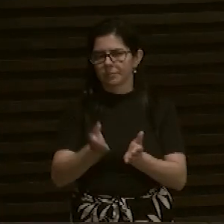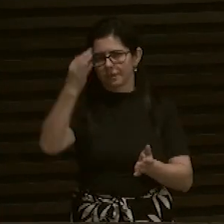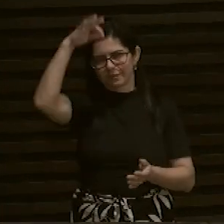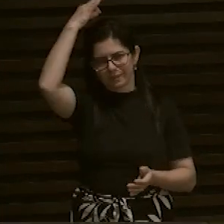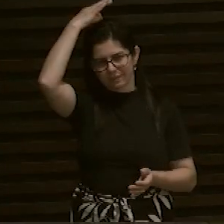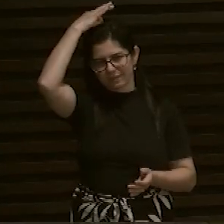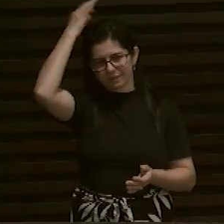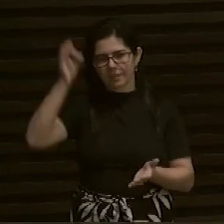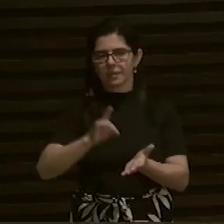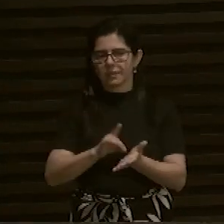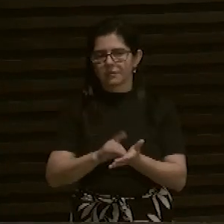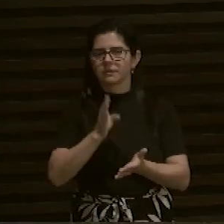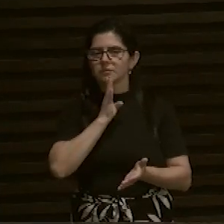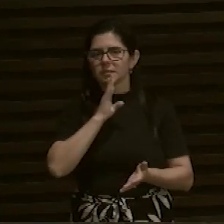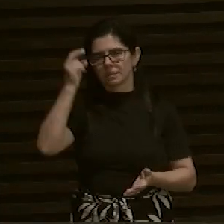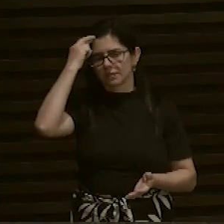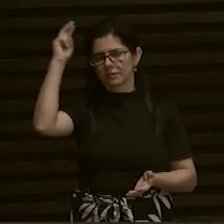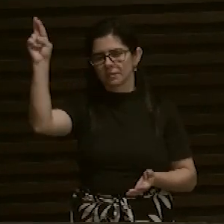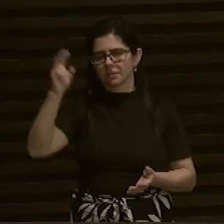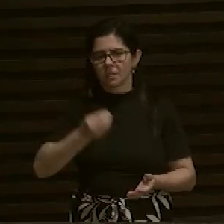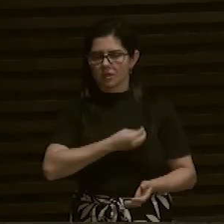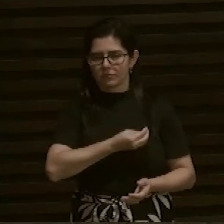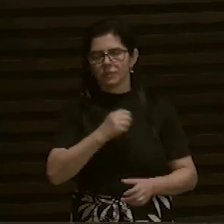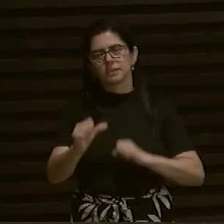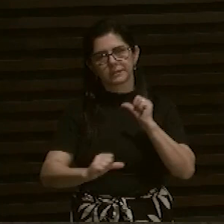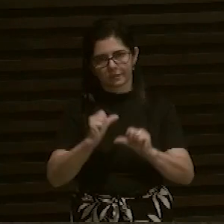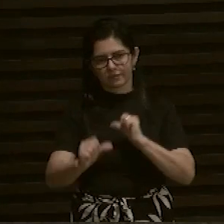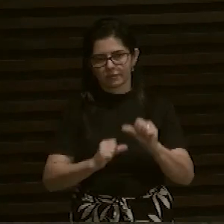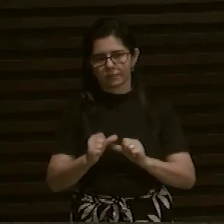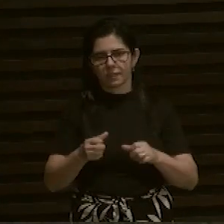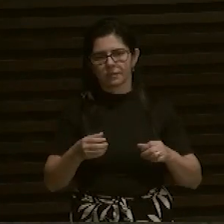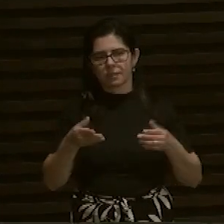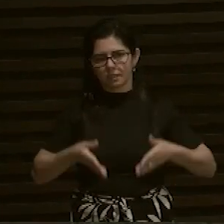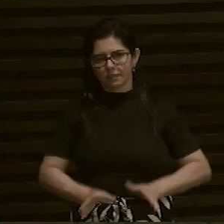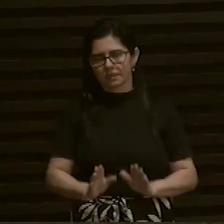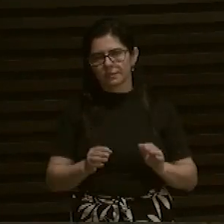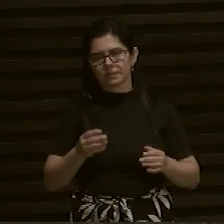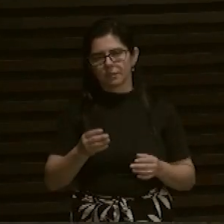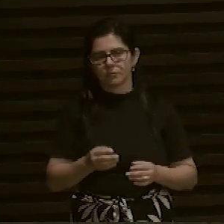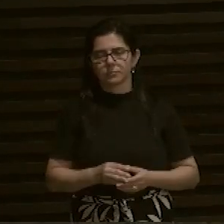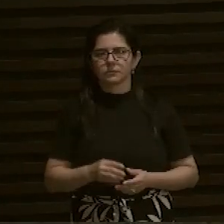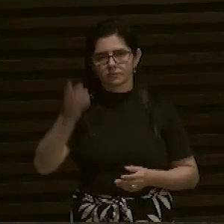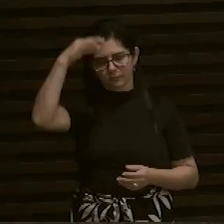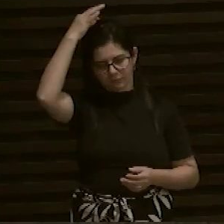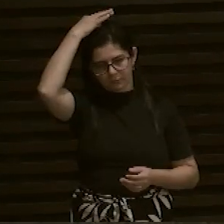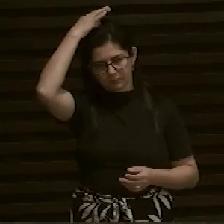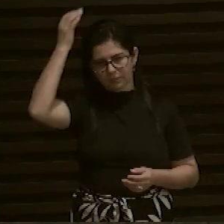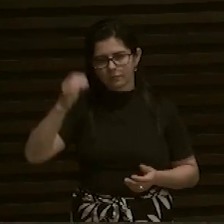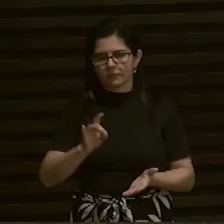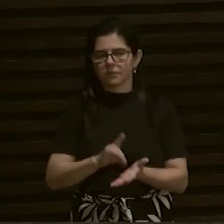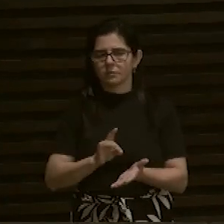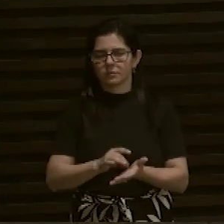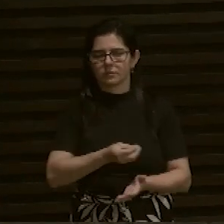o Senhor, teve sua vida transformada, ou ele nasceu de novo, por assim dizer, e ele de fato vive uma vida